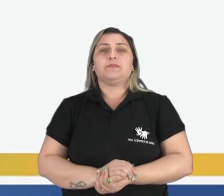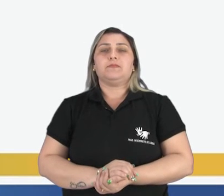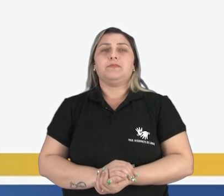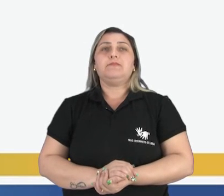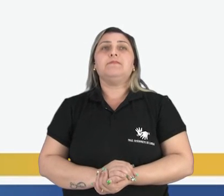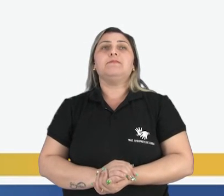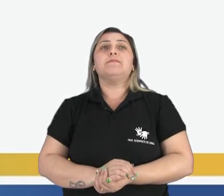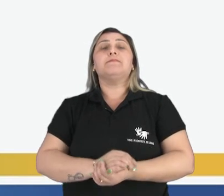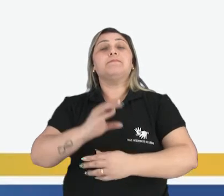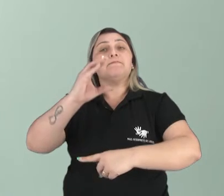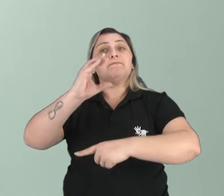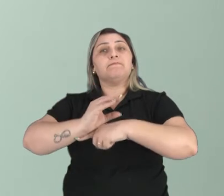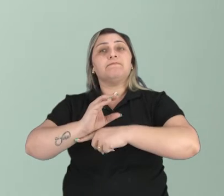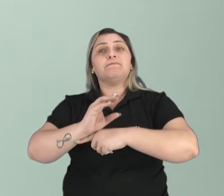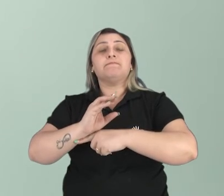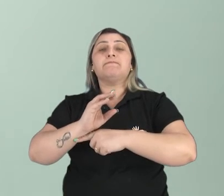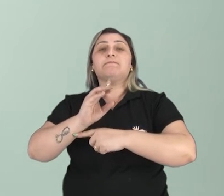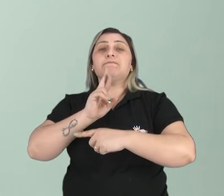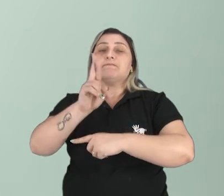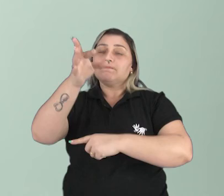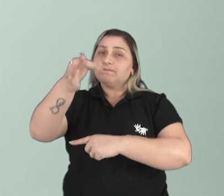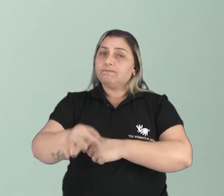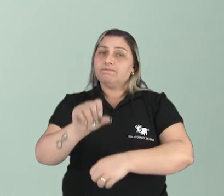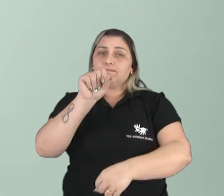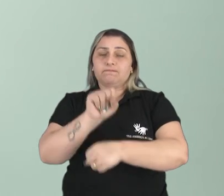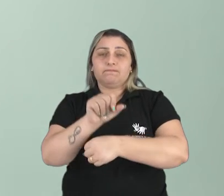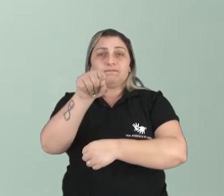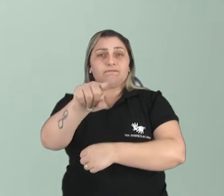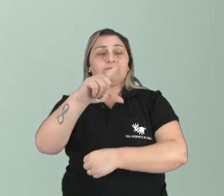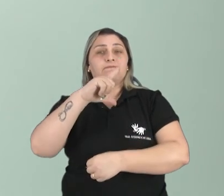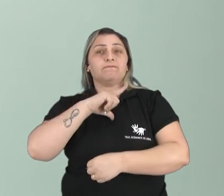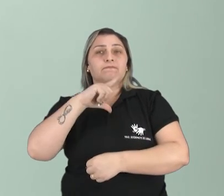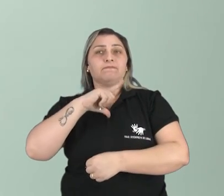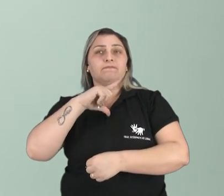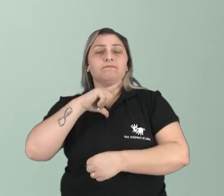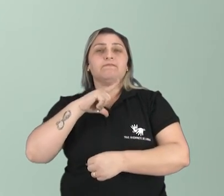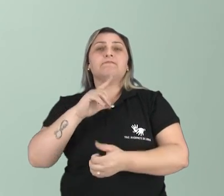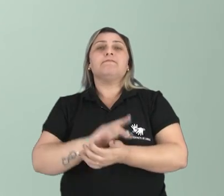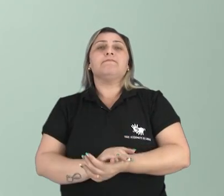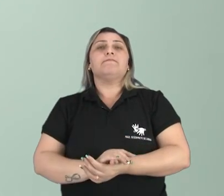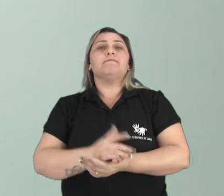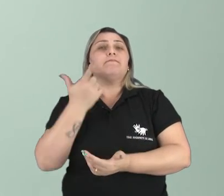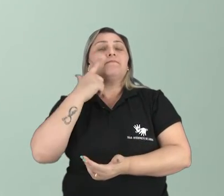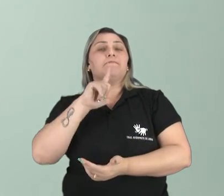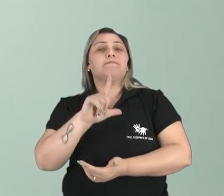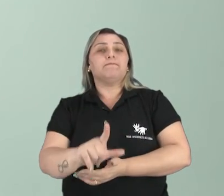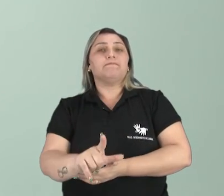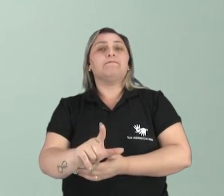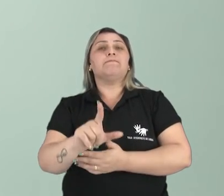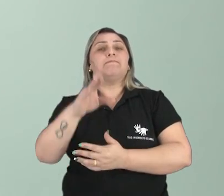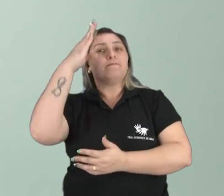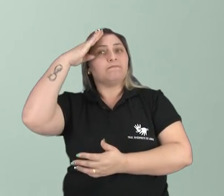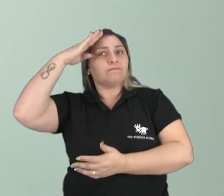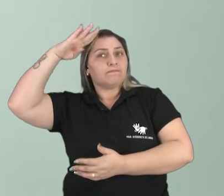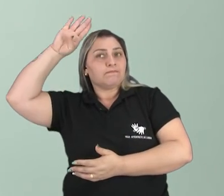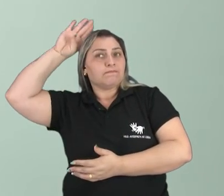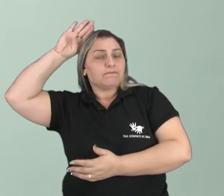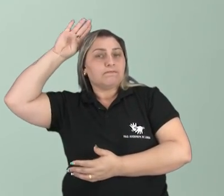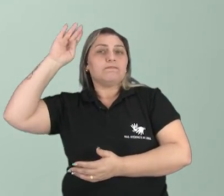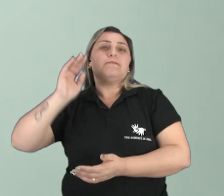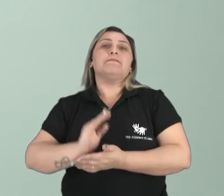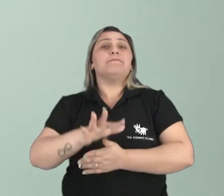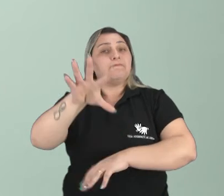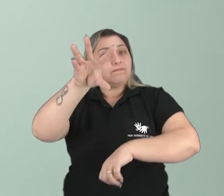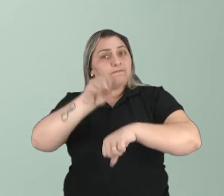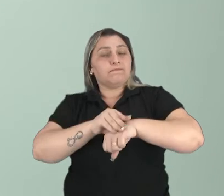essa é a questão certa e espero que você tenha absorvido essas teorias que estão voltadas